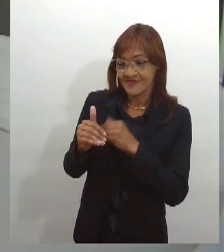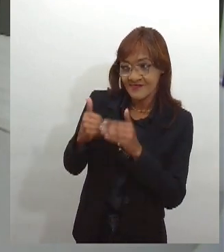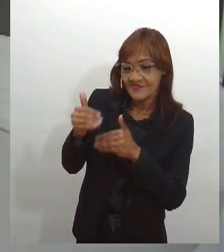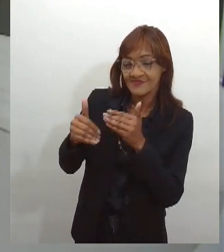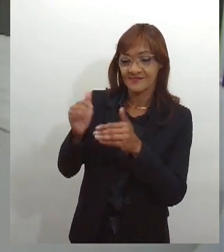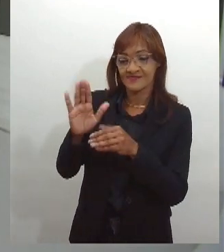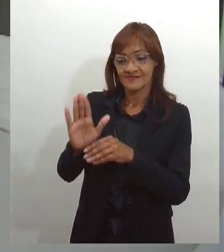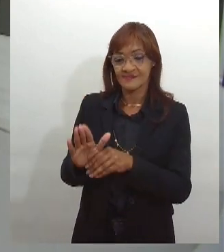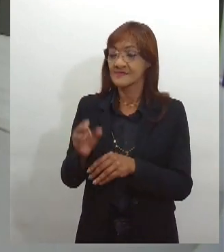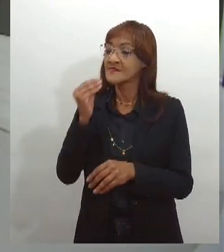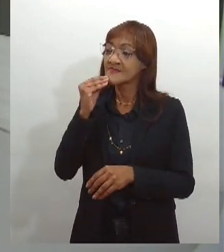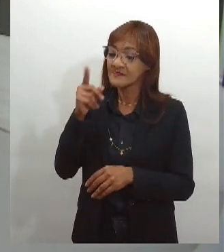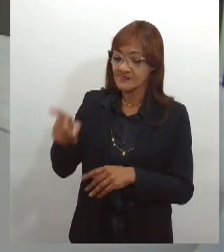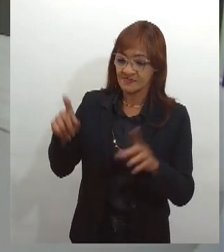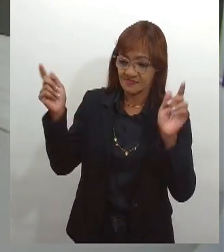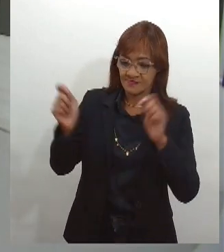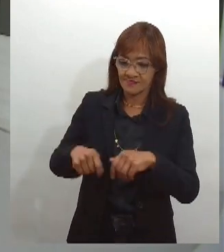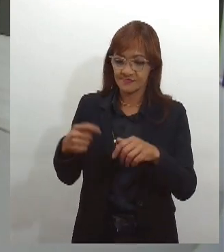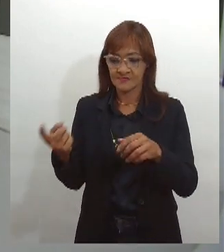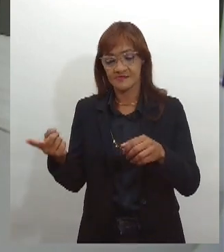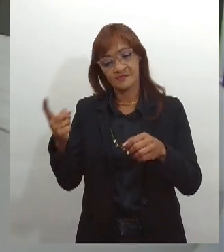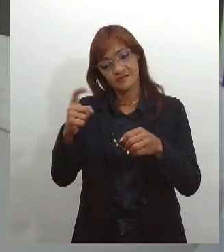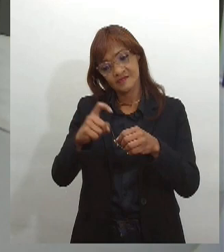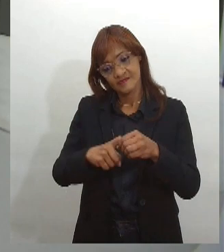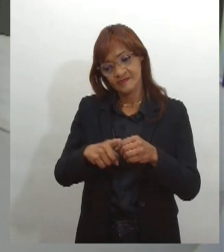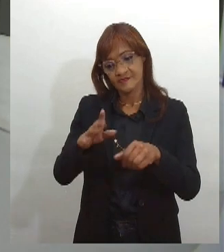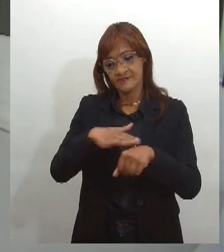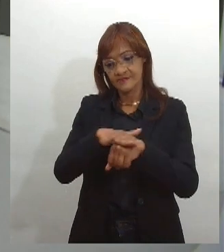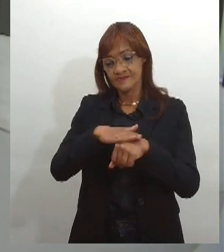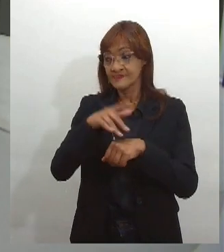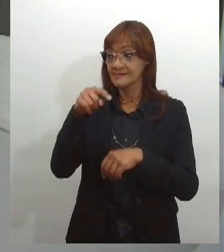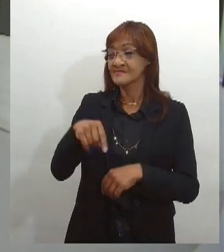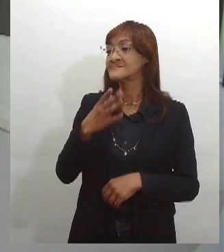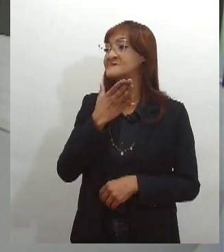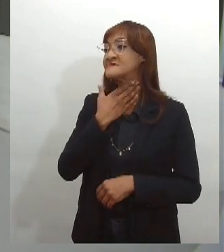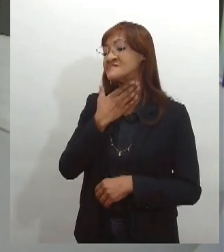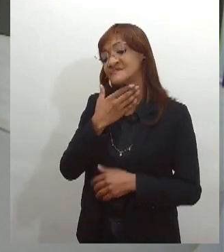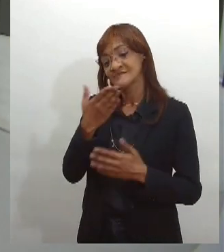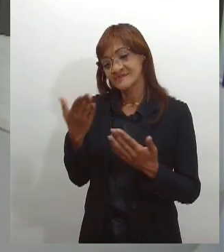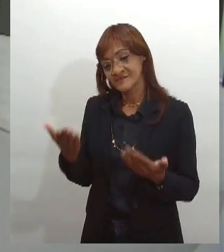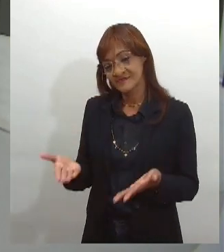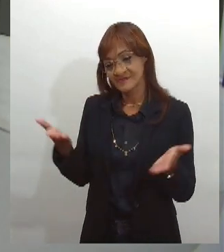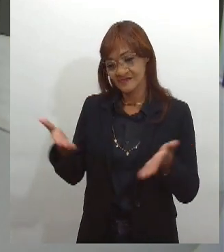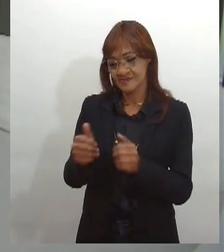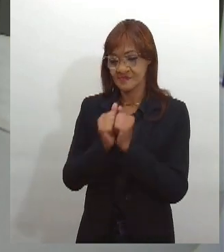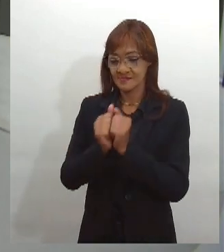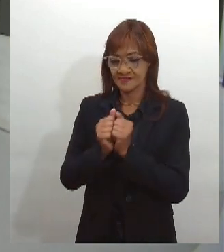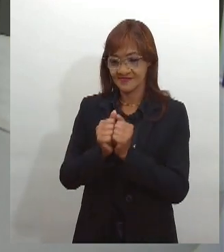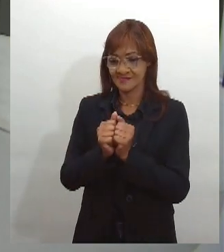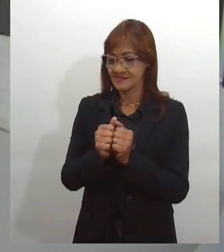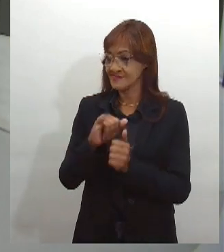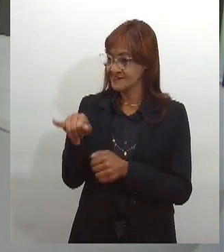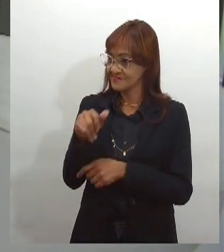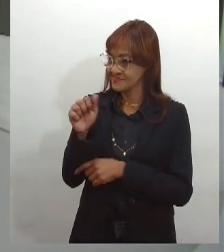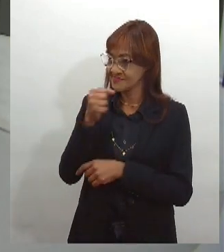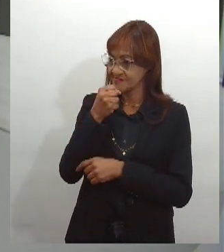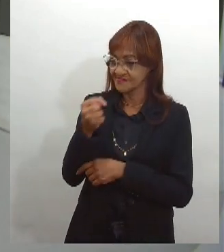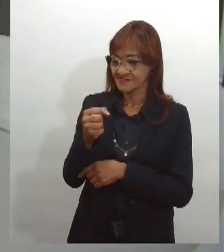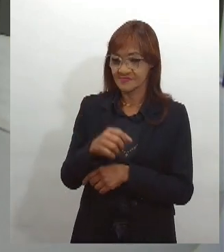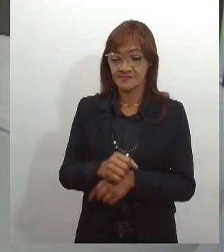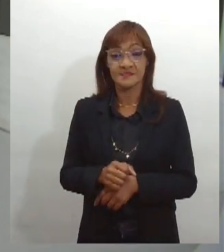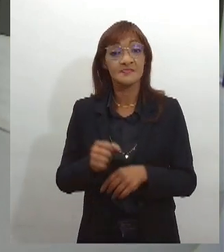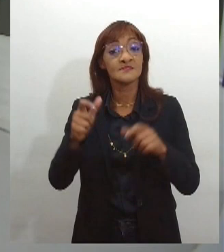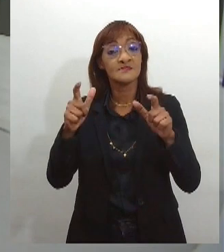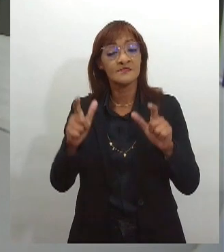possa retornar também para a gente conversar, bater esse papo aqui ao vivo no JA. Benete, esse espaço, ele sempre teve